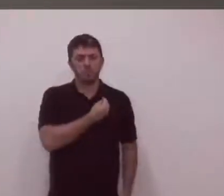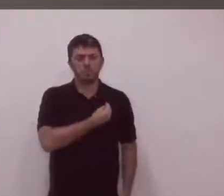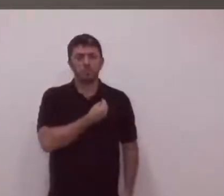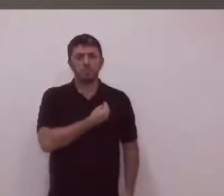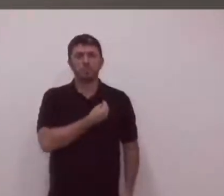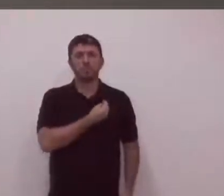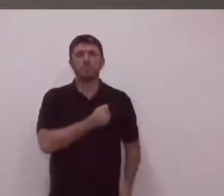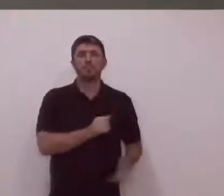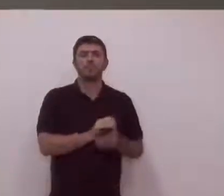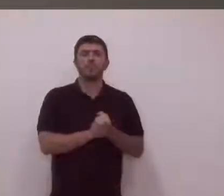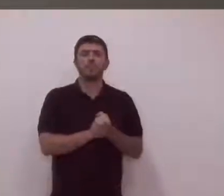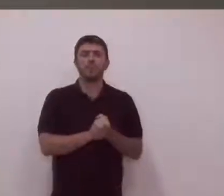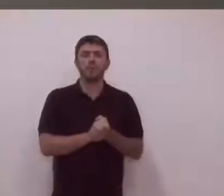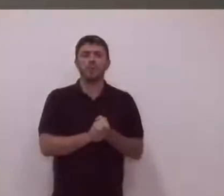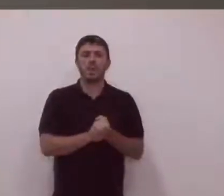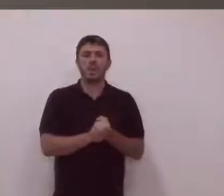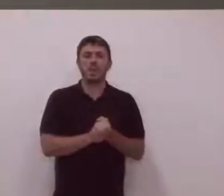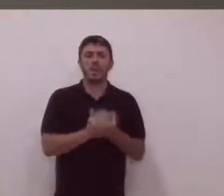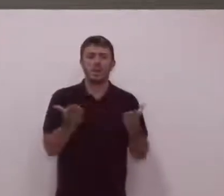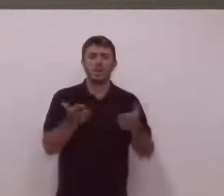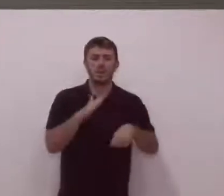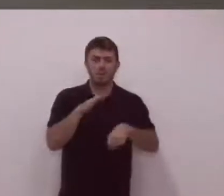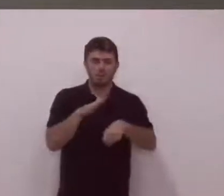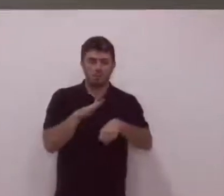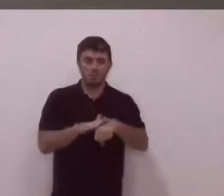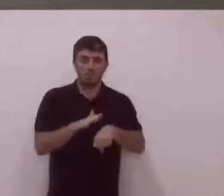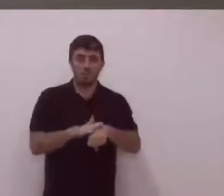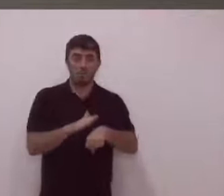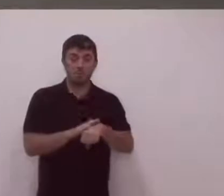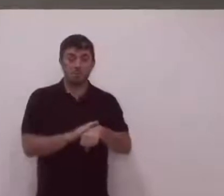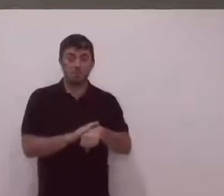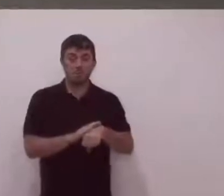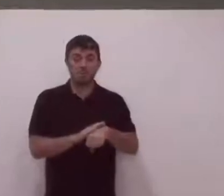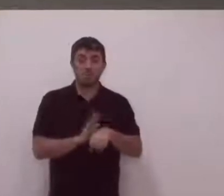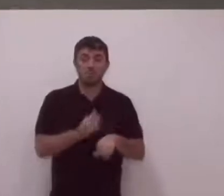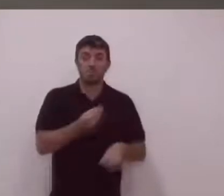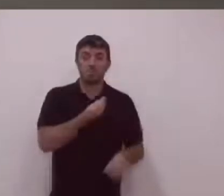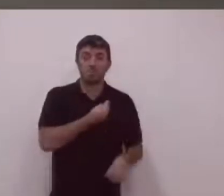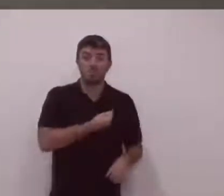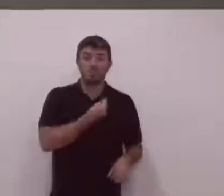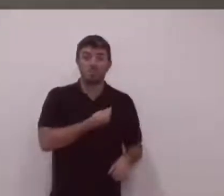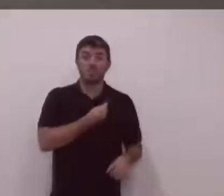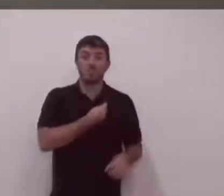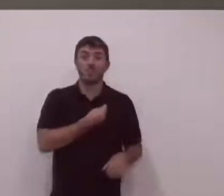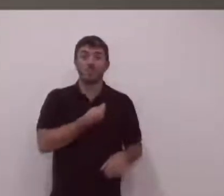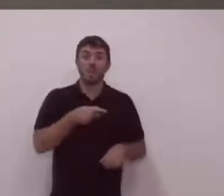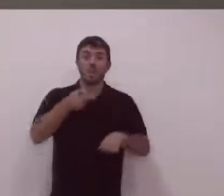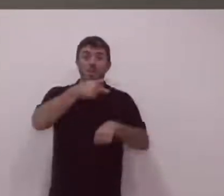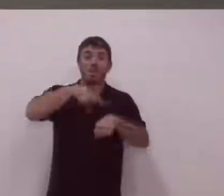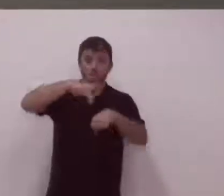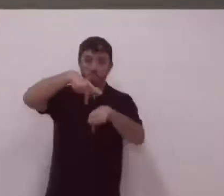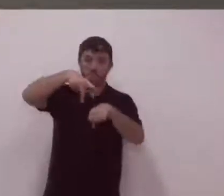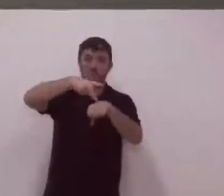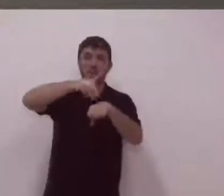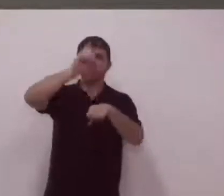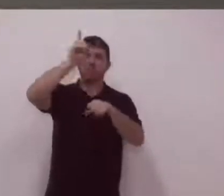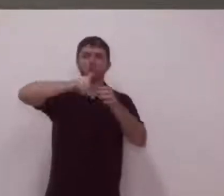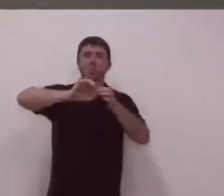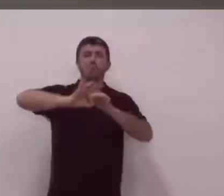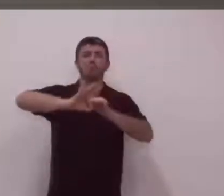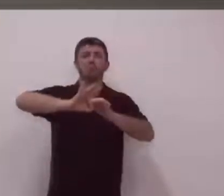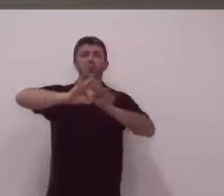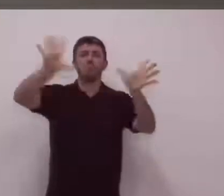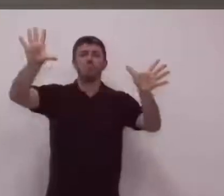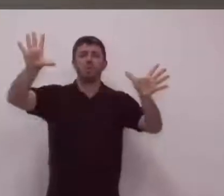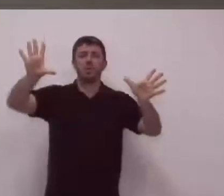nós estamos vivendo esse momento aqui senhor presidente porque a gente vive num país democrático democrático